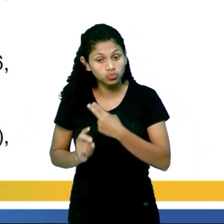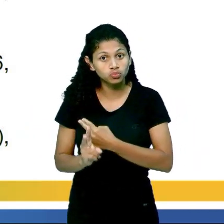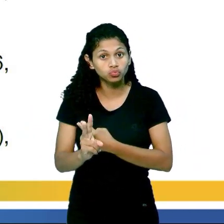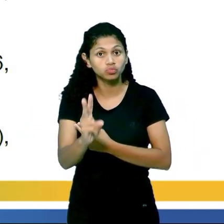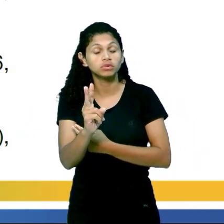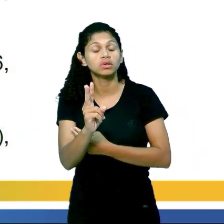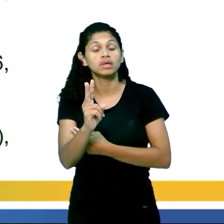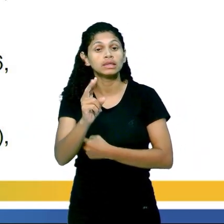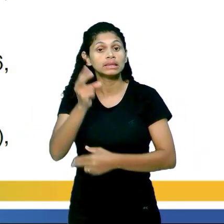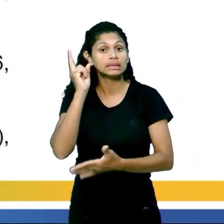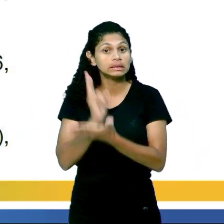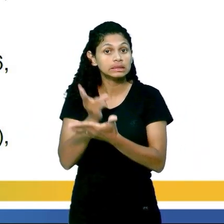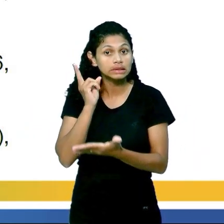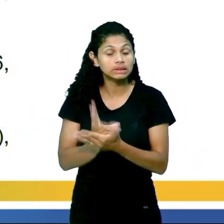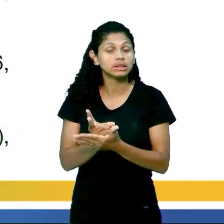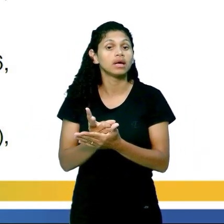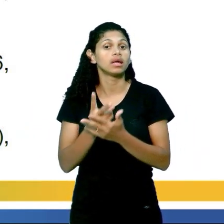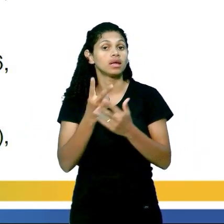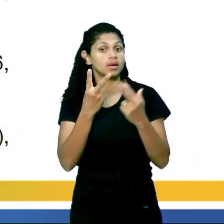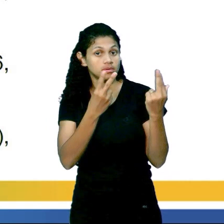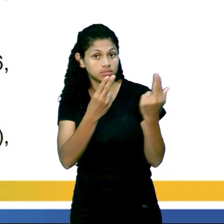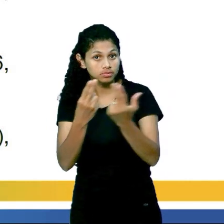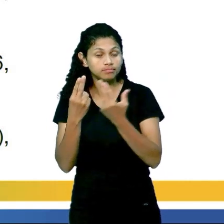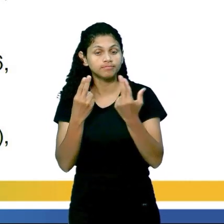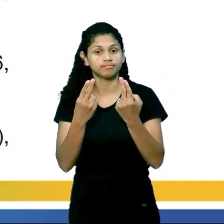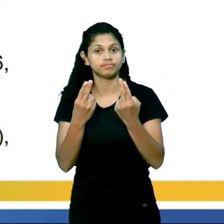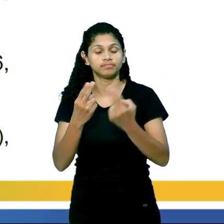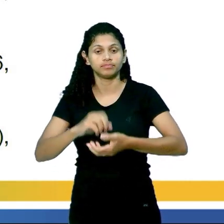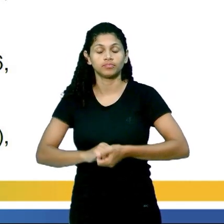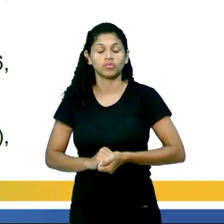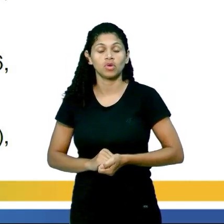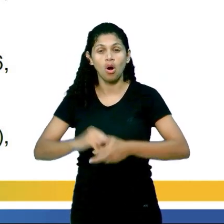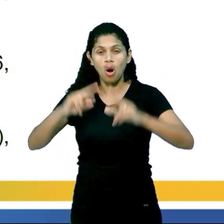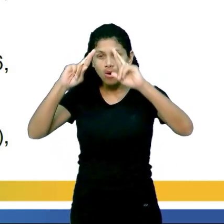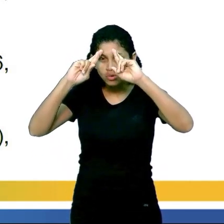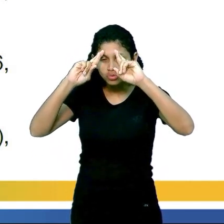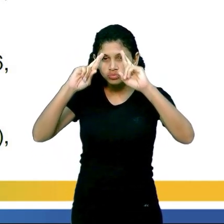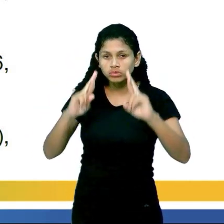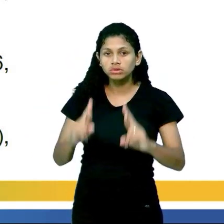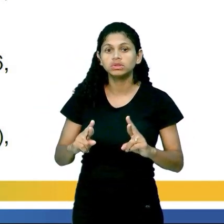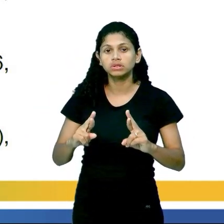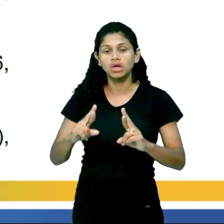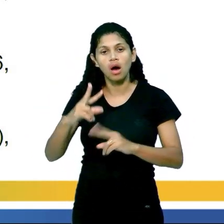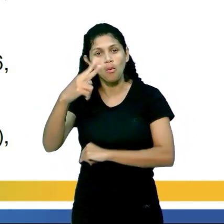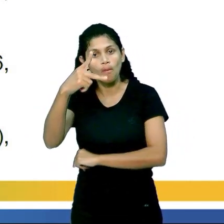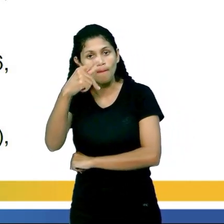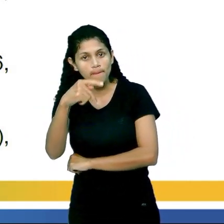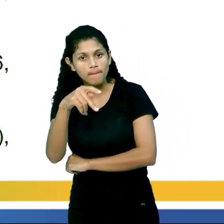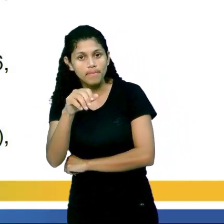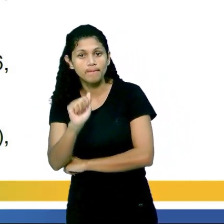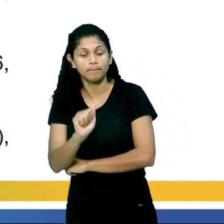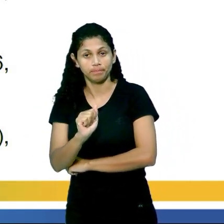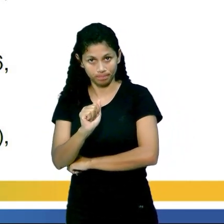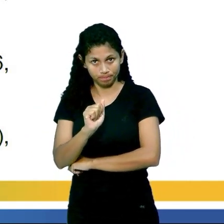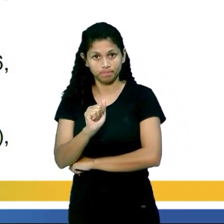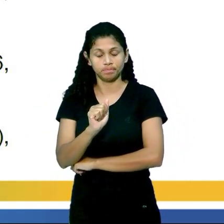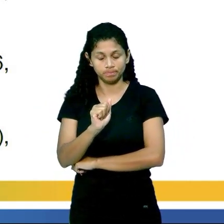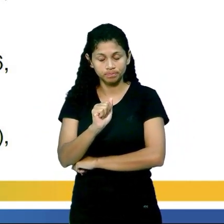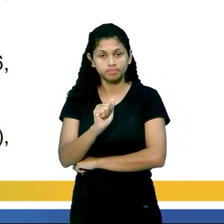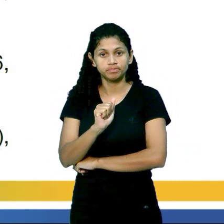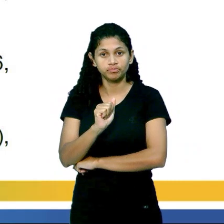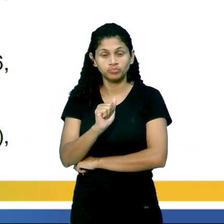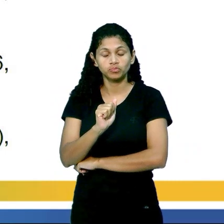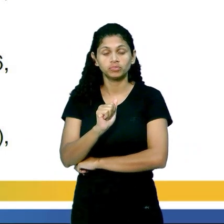mesma. Essa diferença constante é chamada de razão da PA. A razão da PA, pessoal, é o que nós